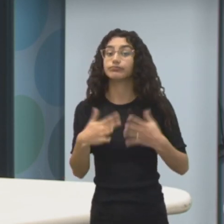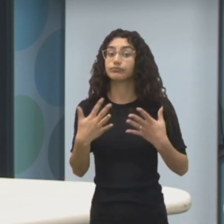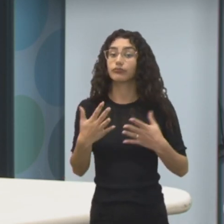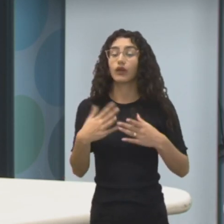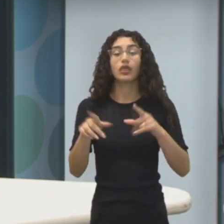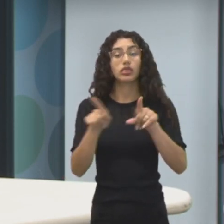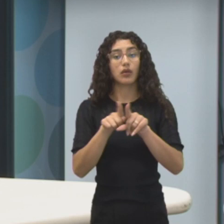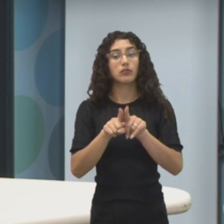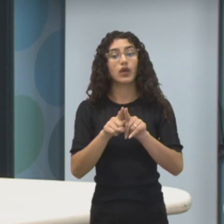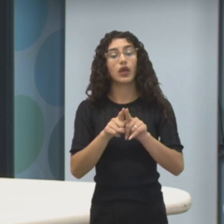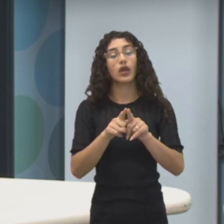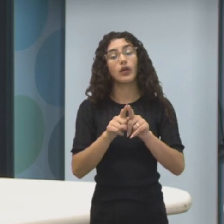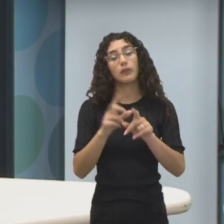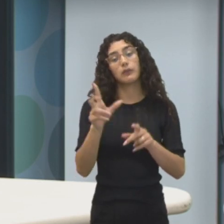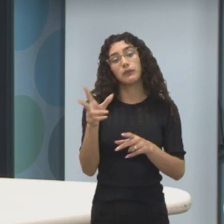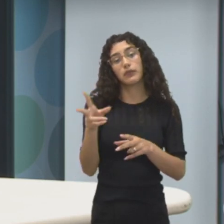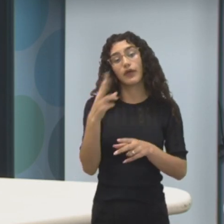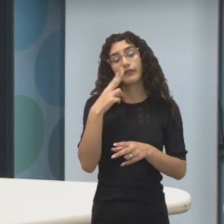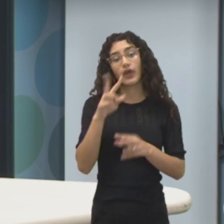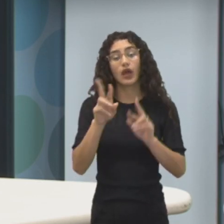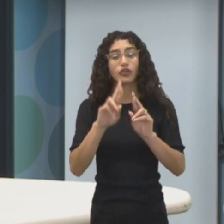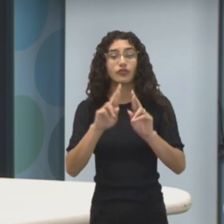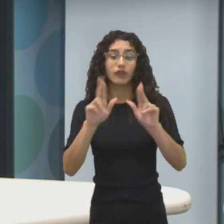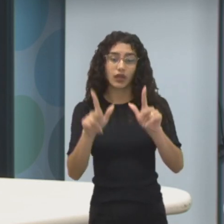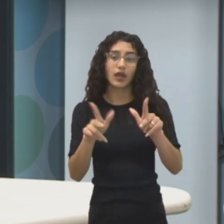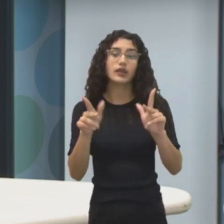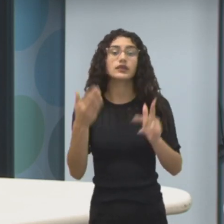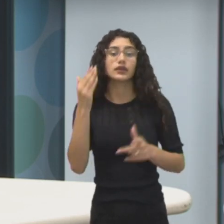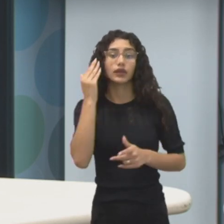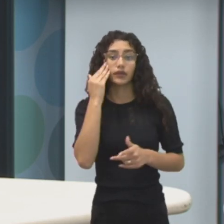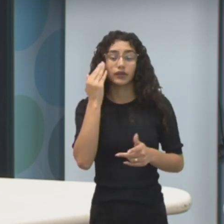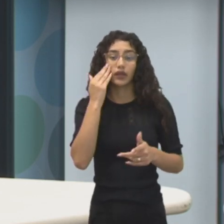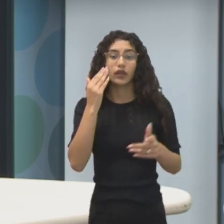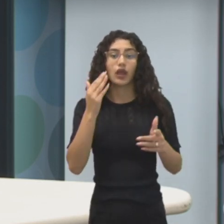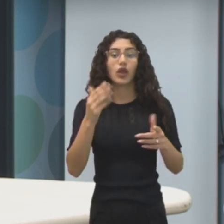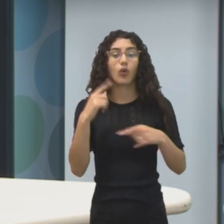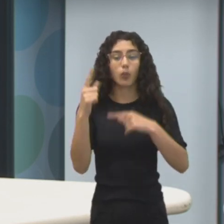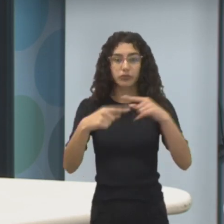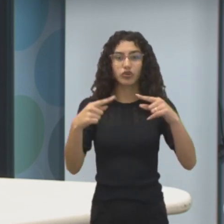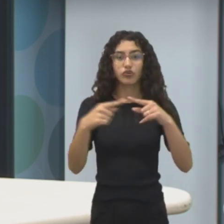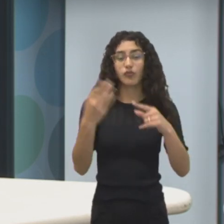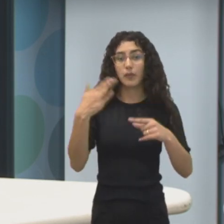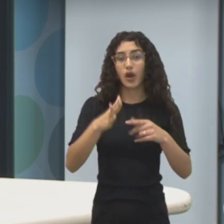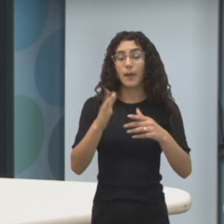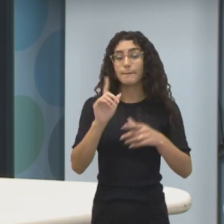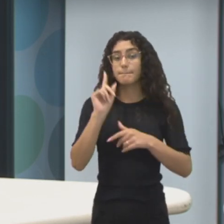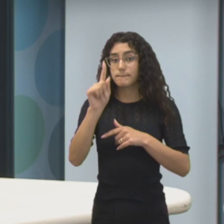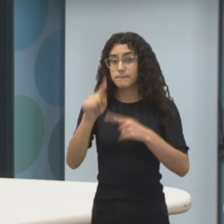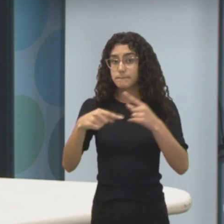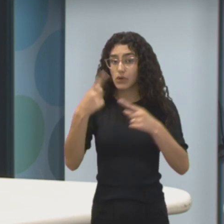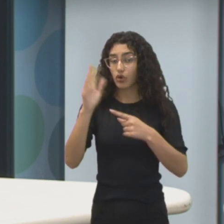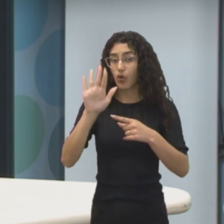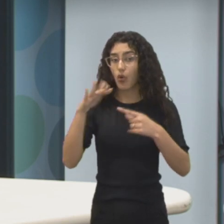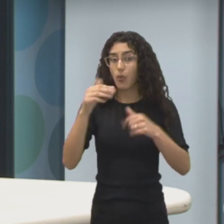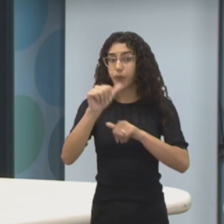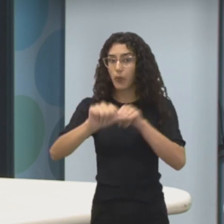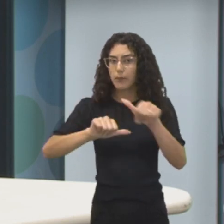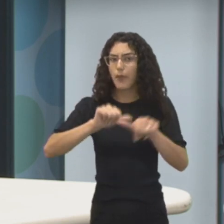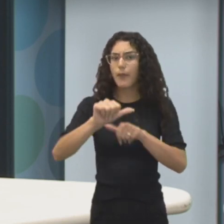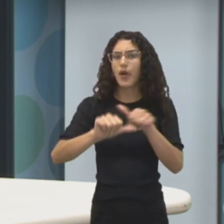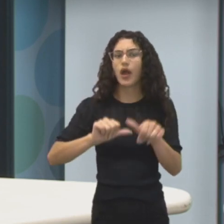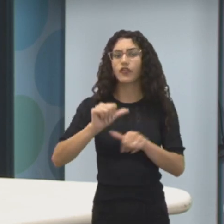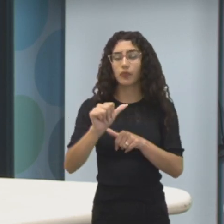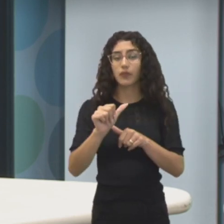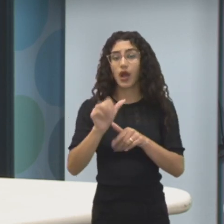uma diferenciação e aí, portanto, eu consigo entender a intencionalidade. E depois, como eu transformo isso